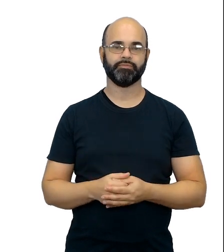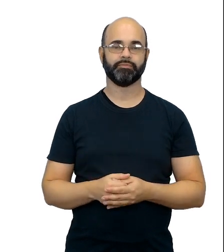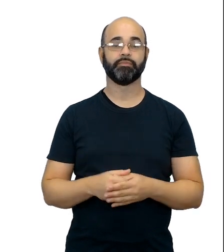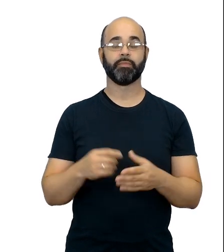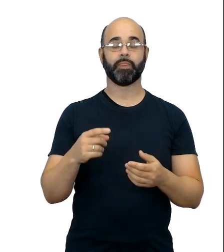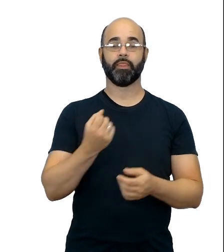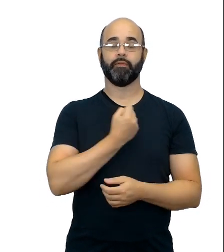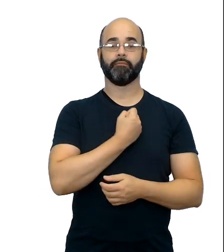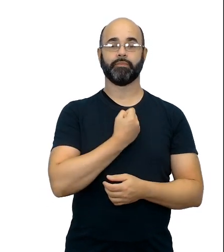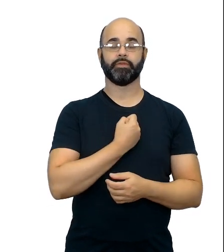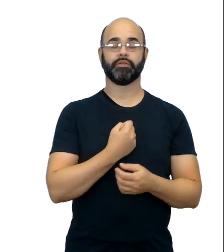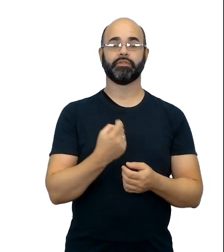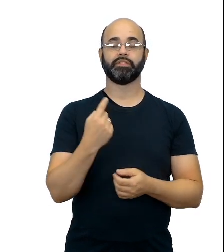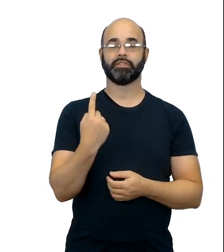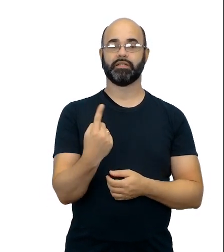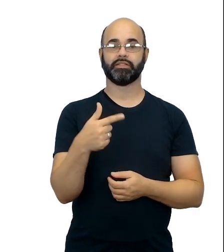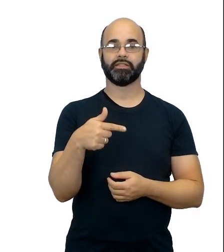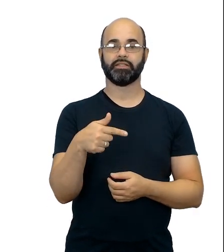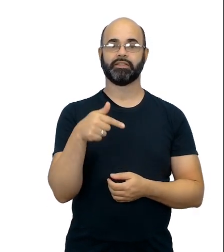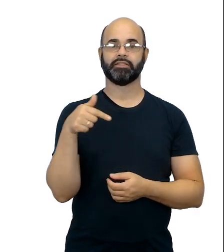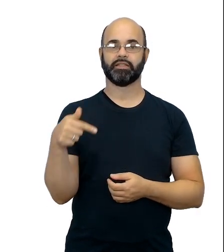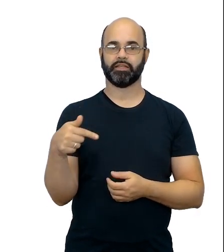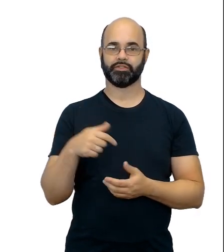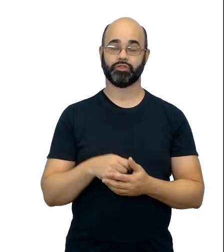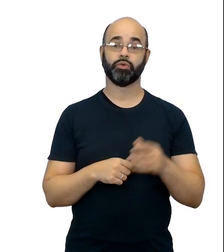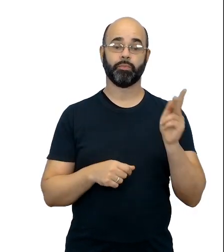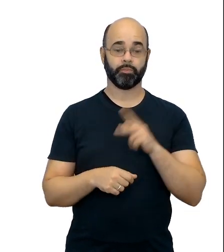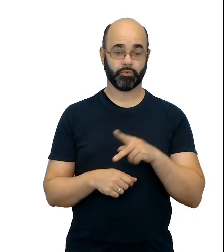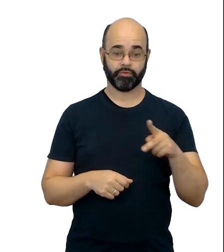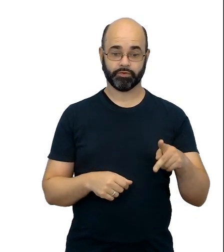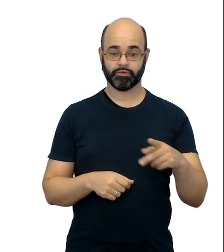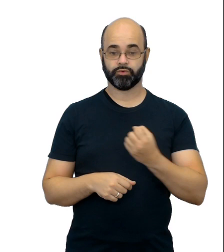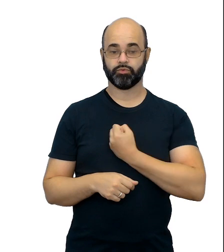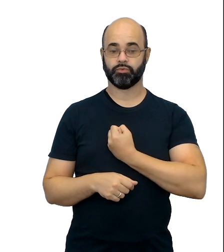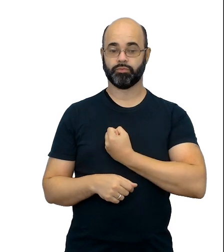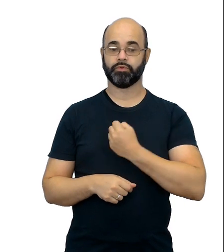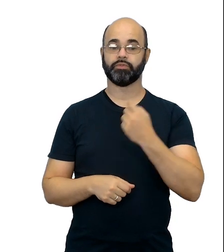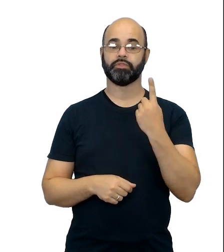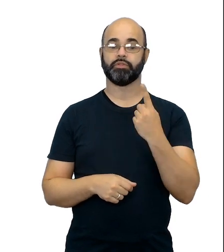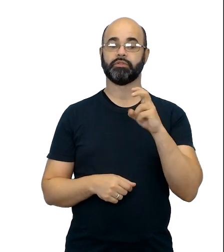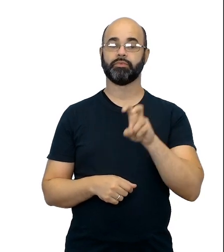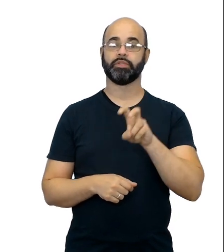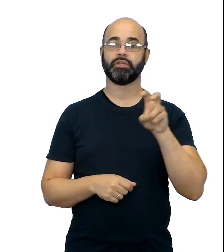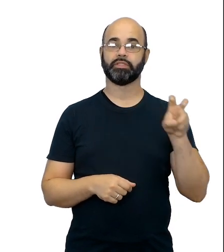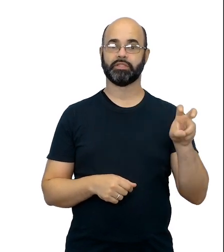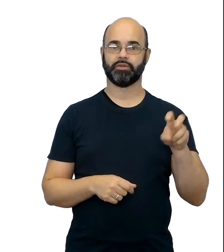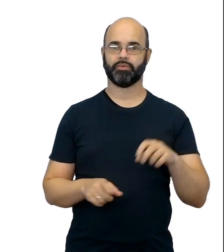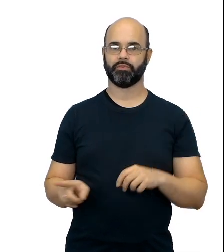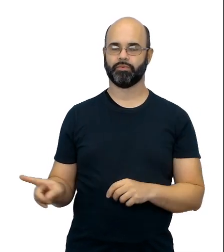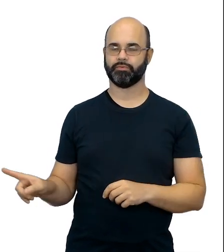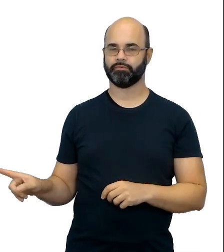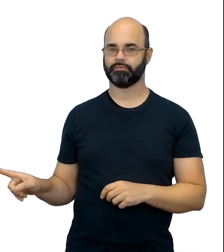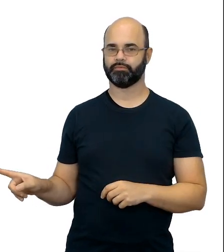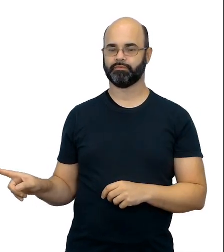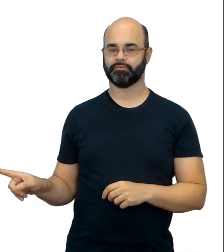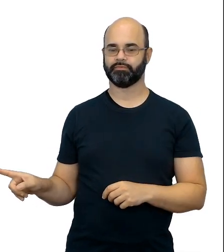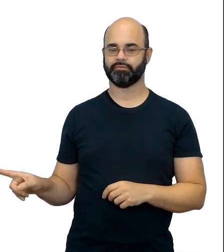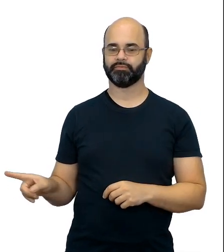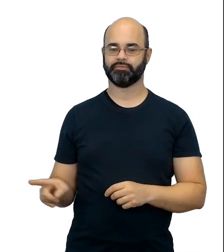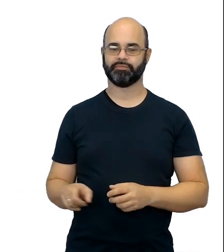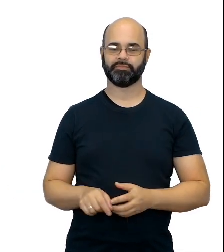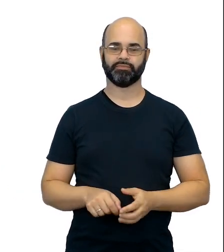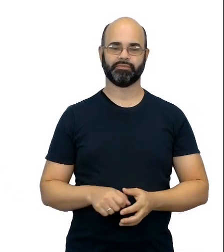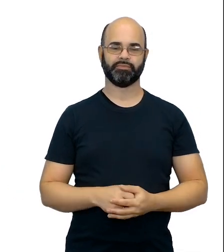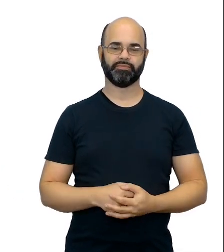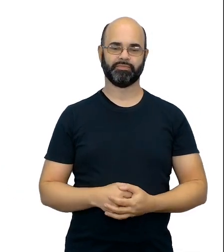página 177, e na do professor está na página 155, né? Então, ele pede aí